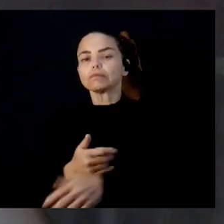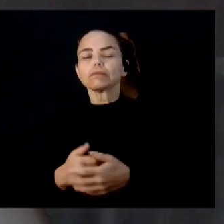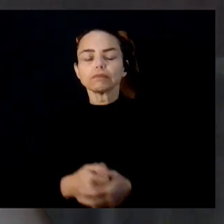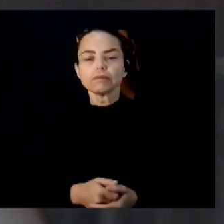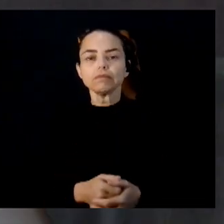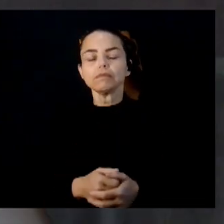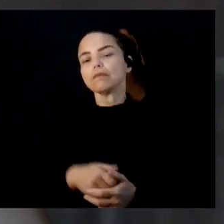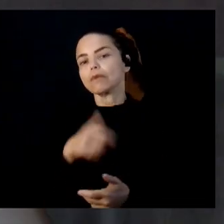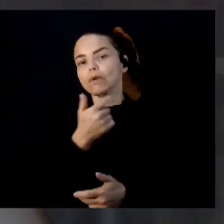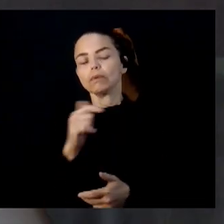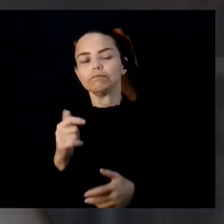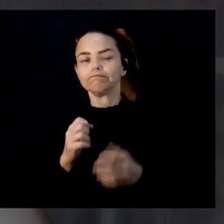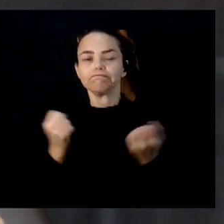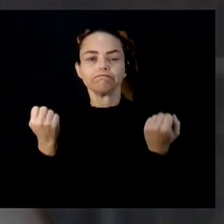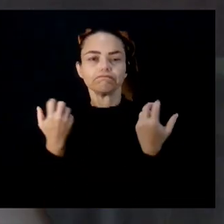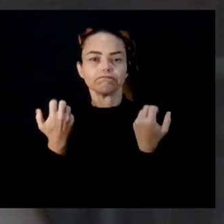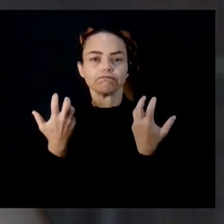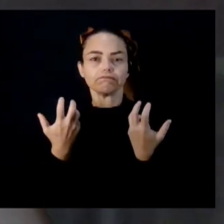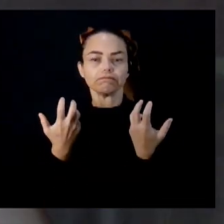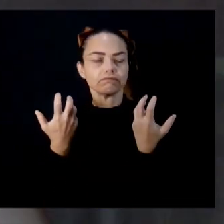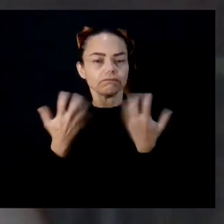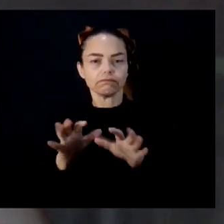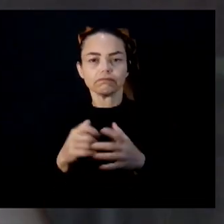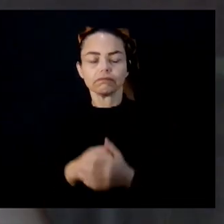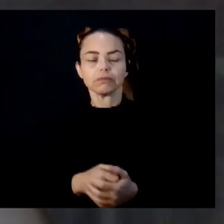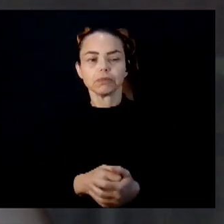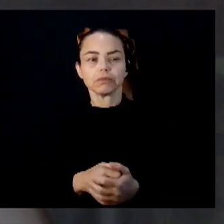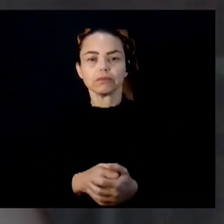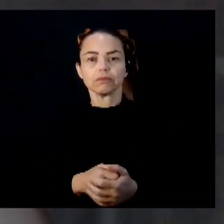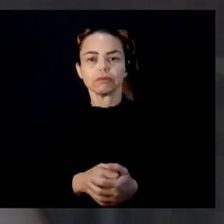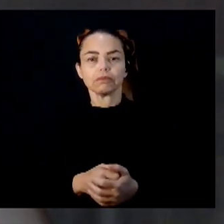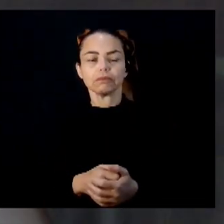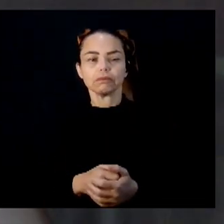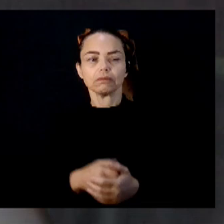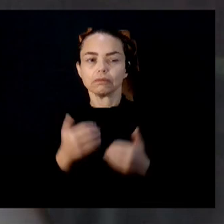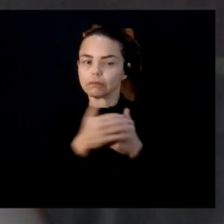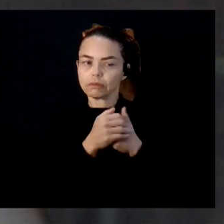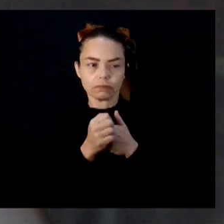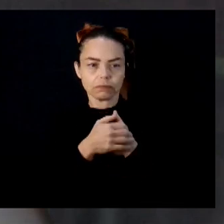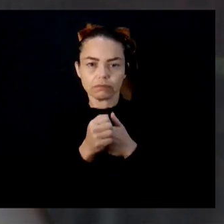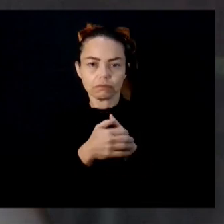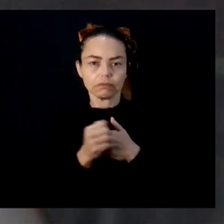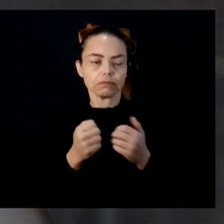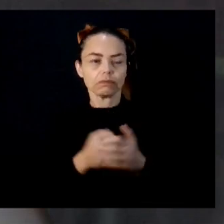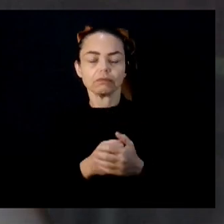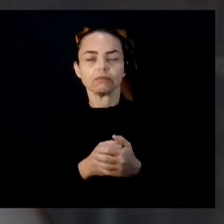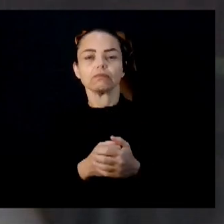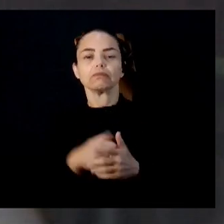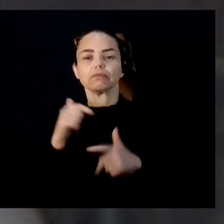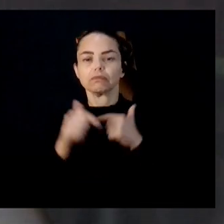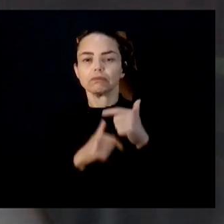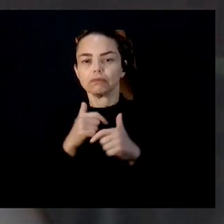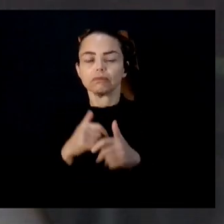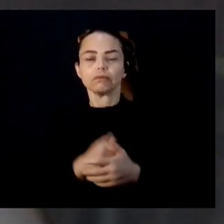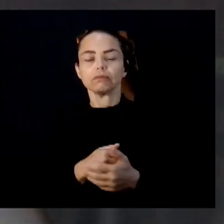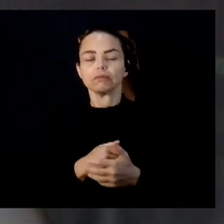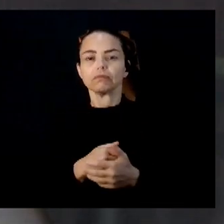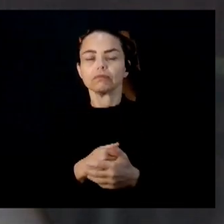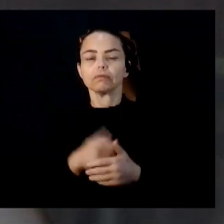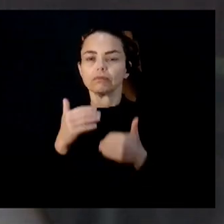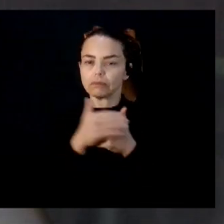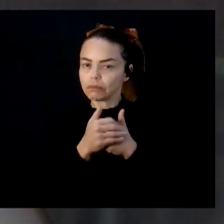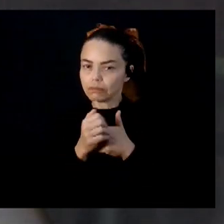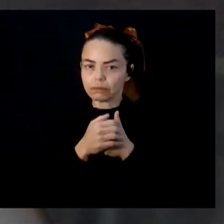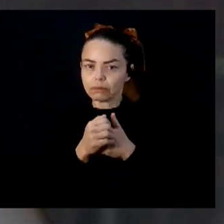está disposta, começa a ficar reativa, não acolhe. E eu costumo dizer, trabalhar assim, vamos trabalhar o acolhimento igual um presente.